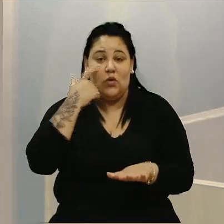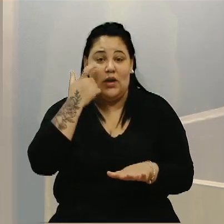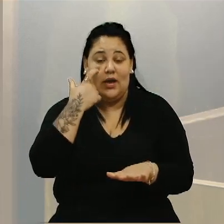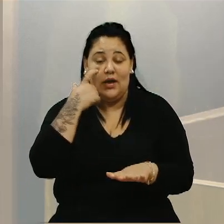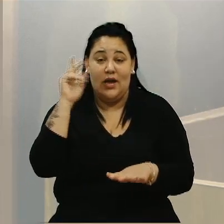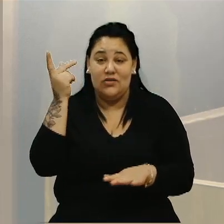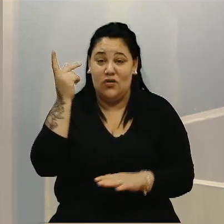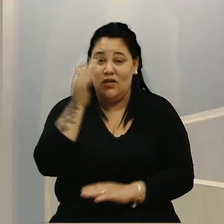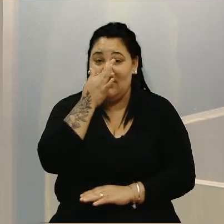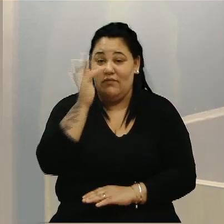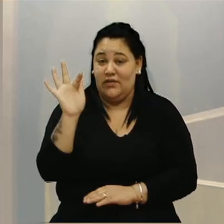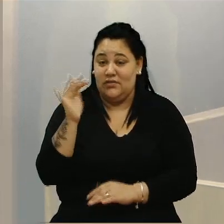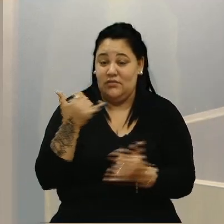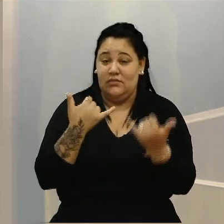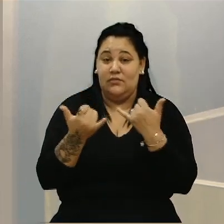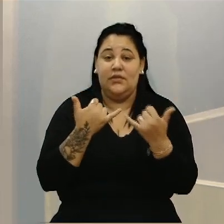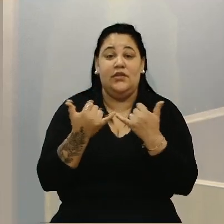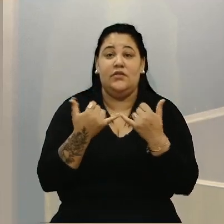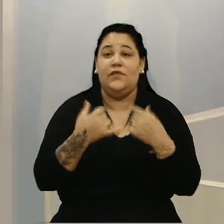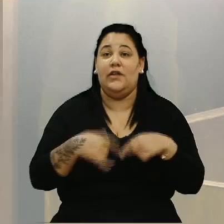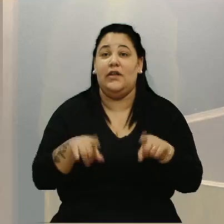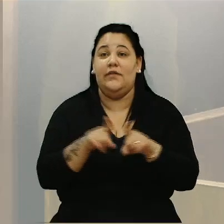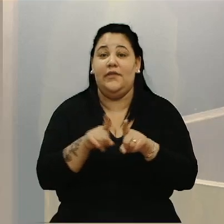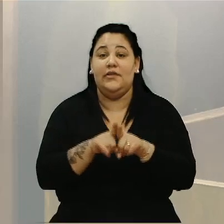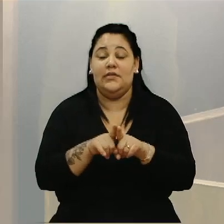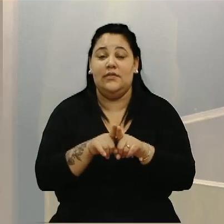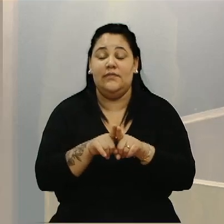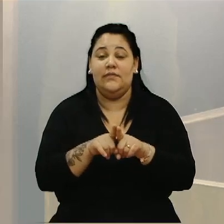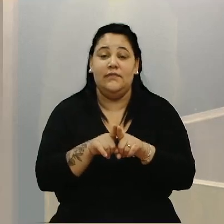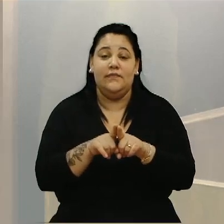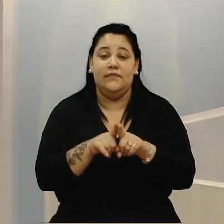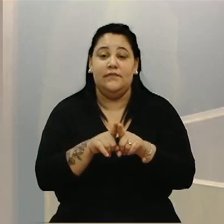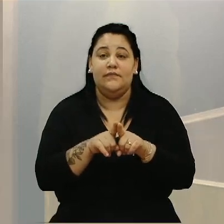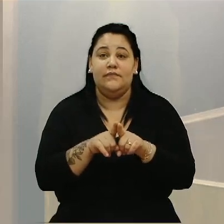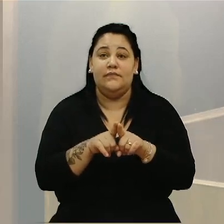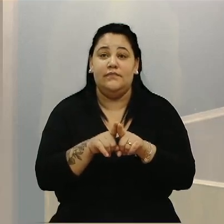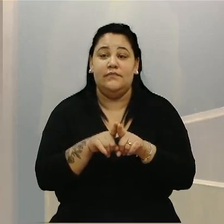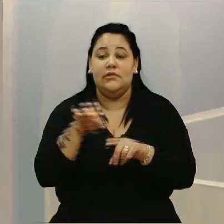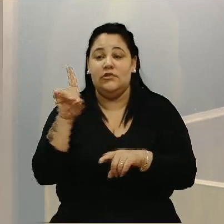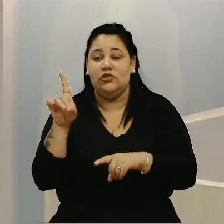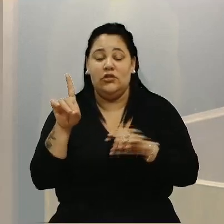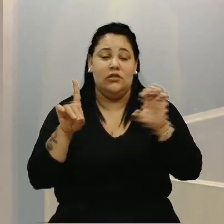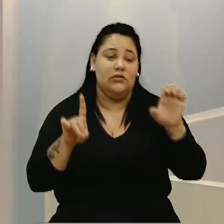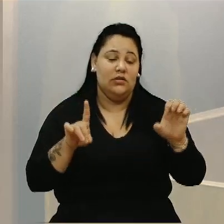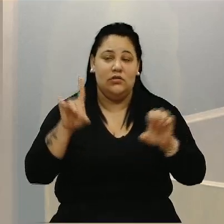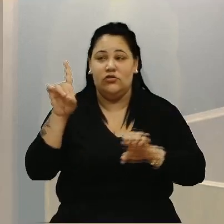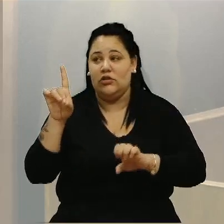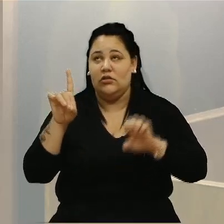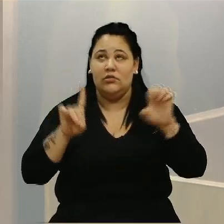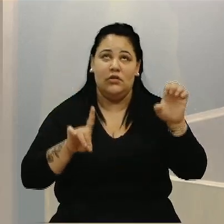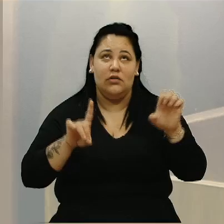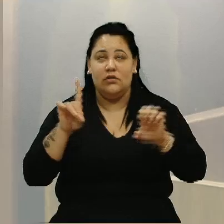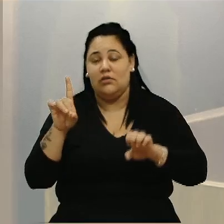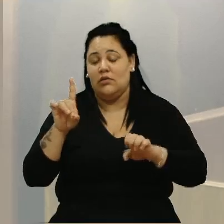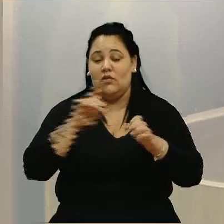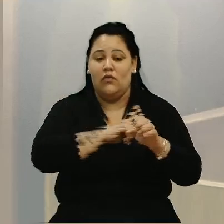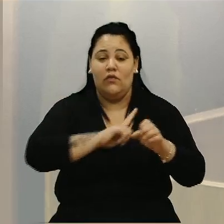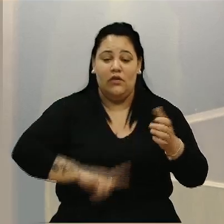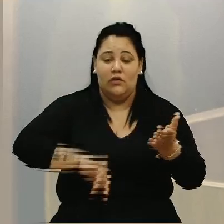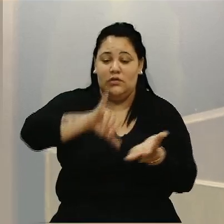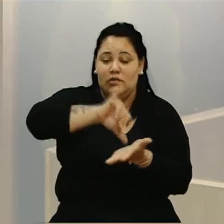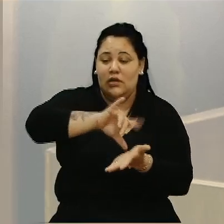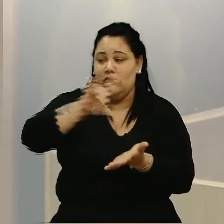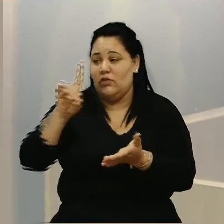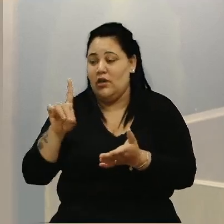por exemplo, ela vive na alternância, né? Entre esquerda, direita, governos de